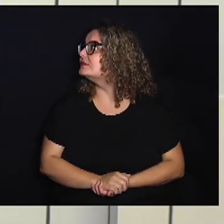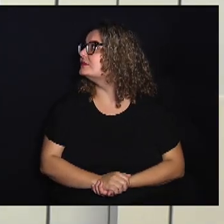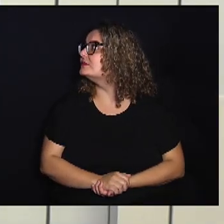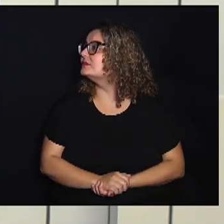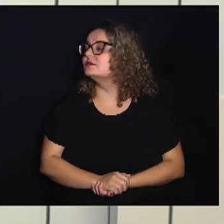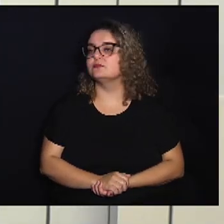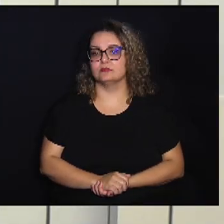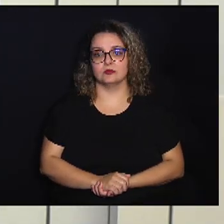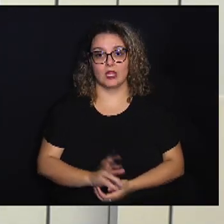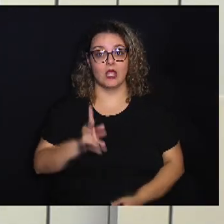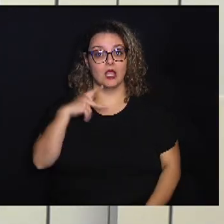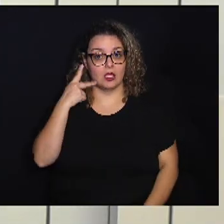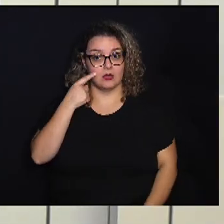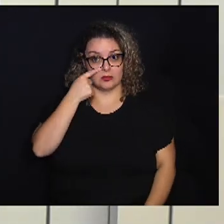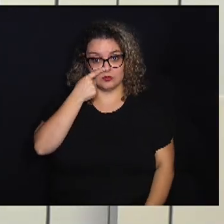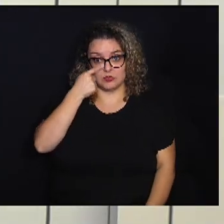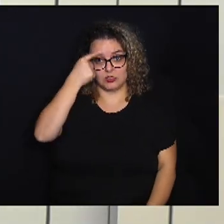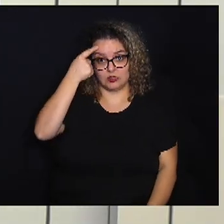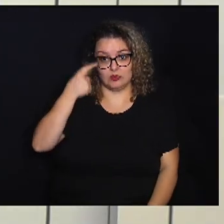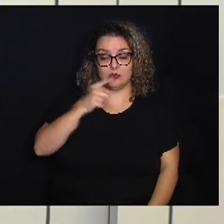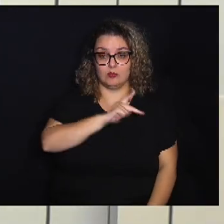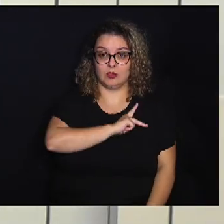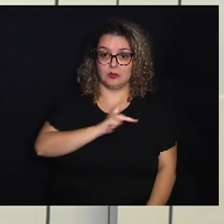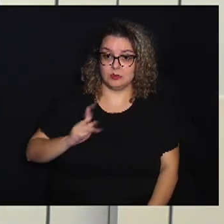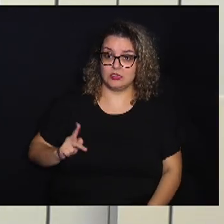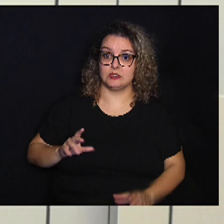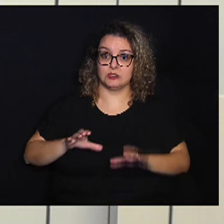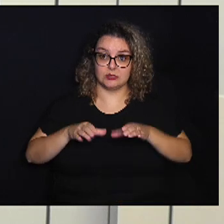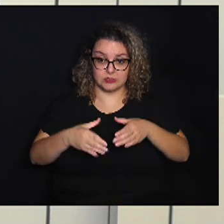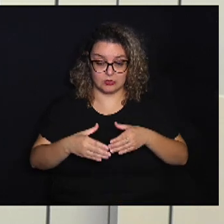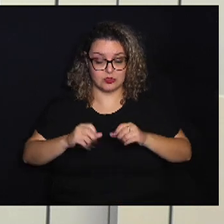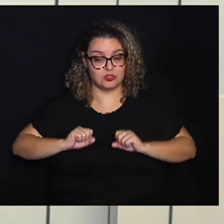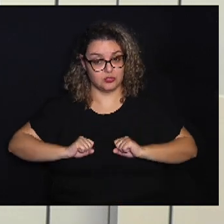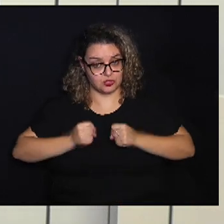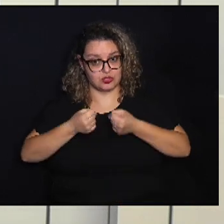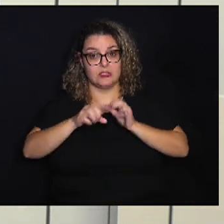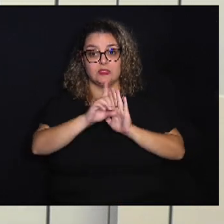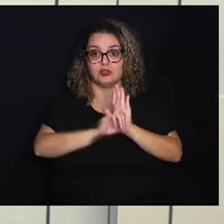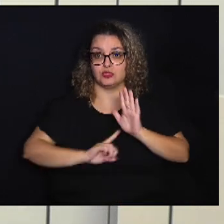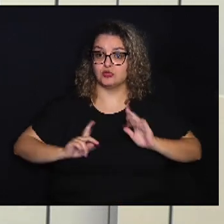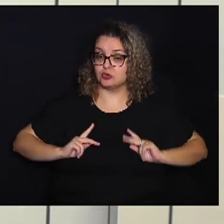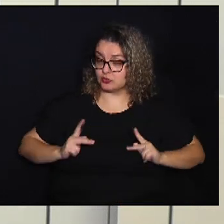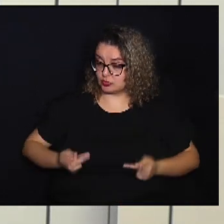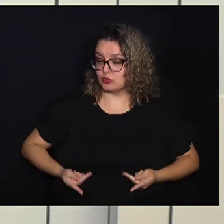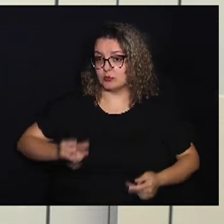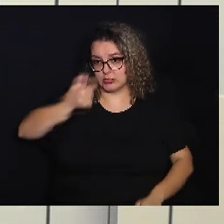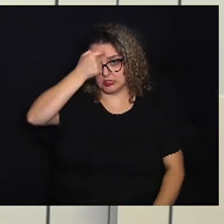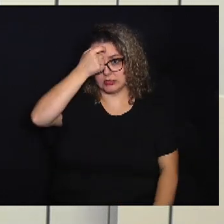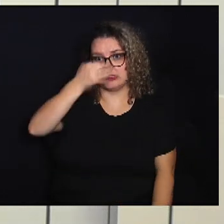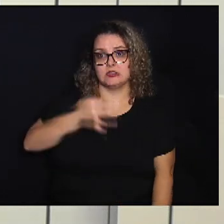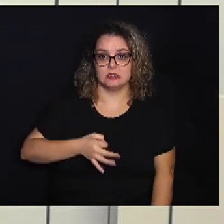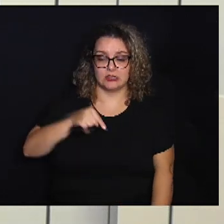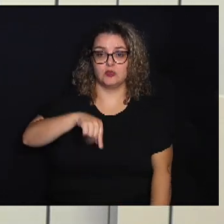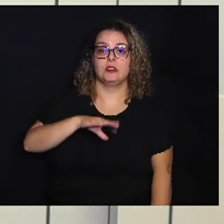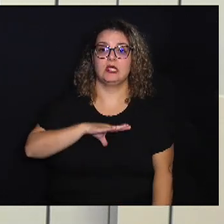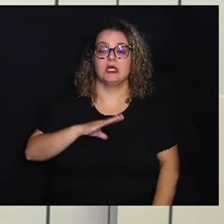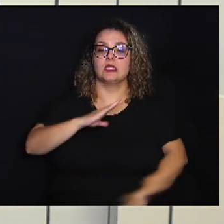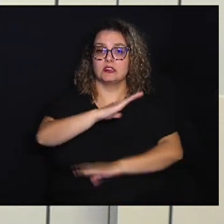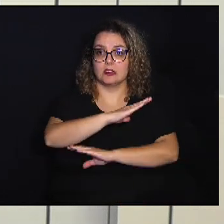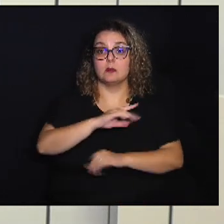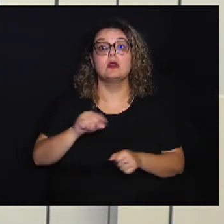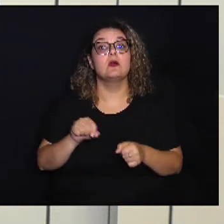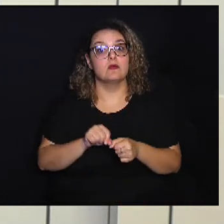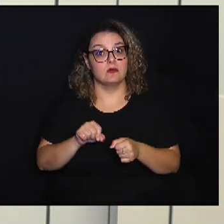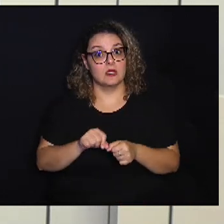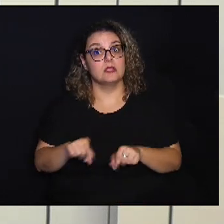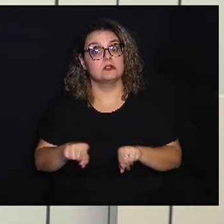A vereadora Paola Miguel, presidente da Comissão de Defesa dos Direitos Humanos e Cidadania aqui da Câmara, também fez um